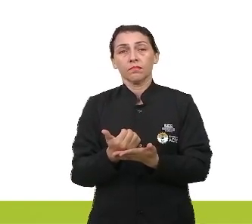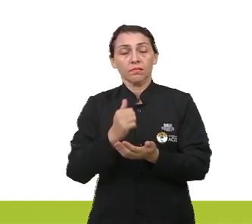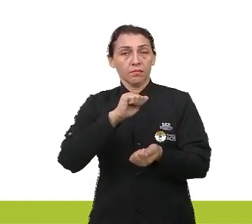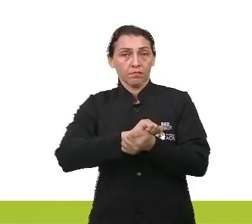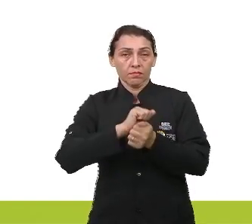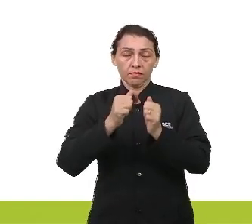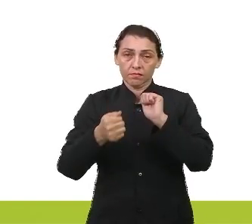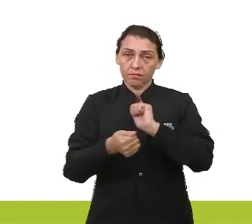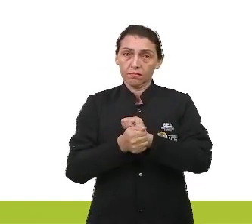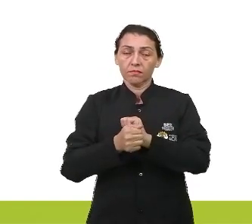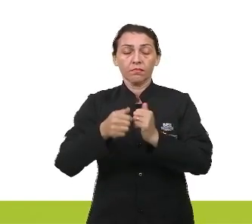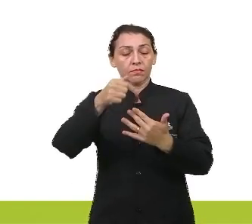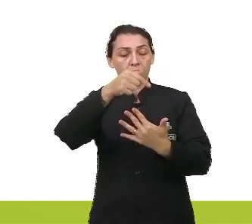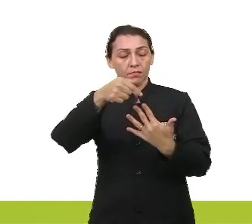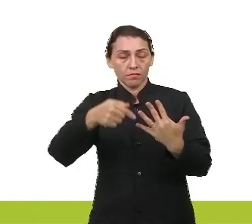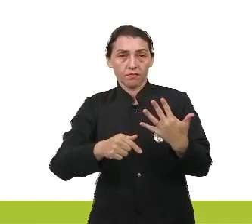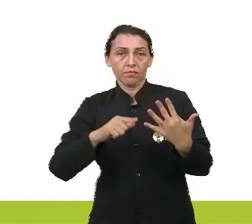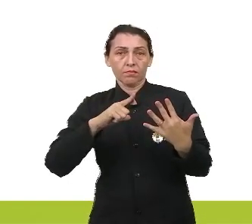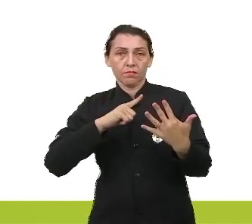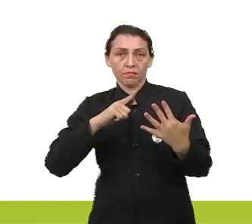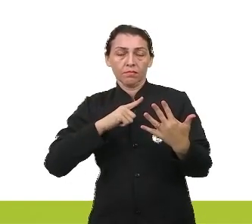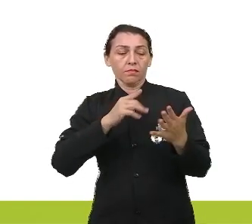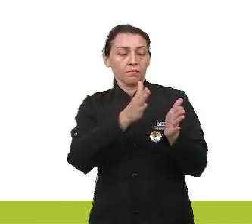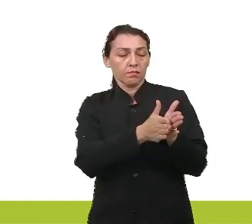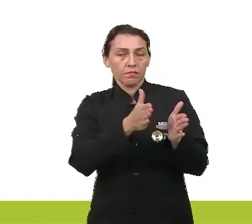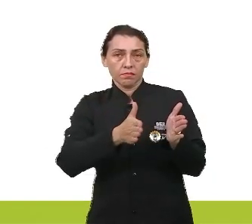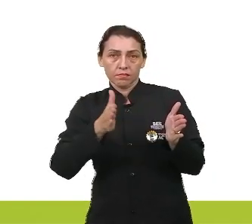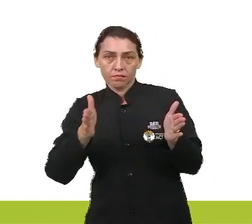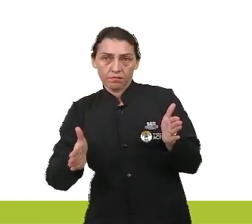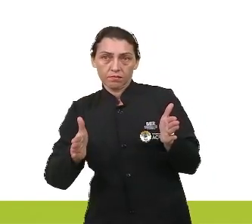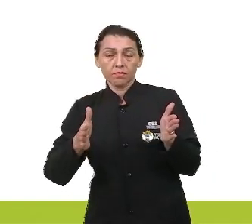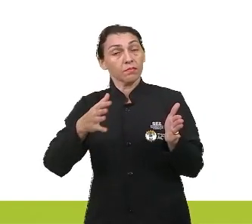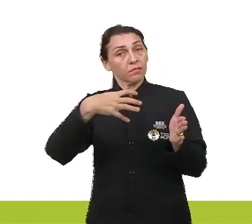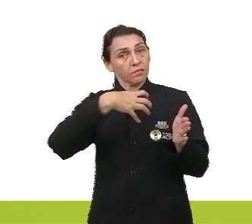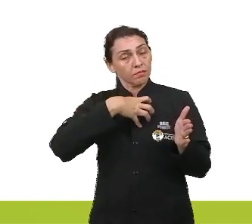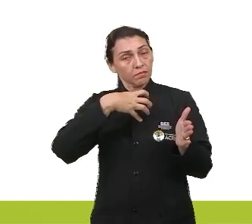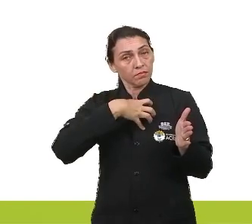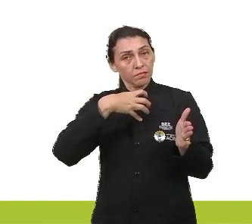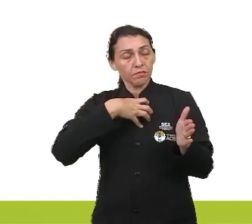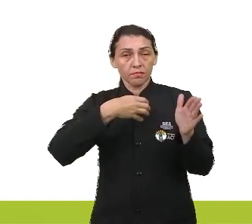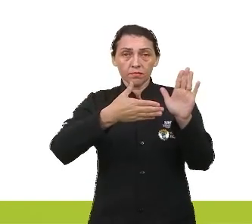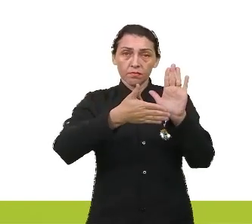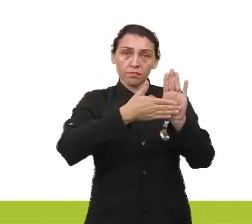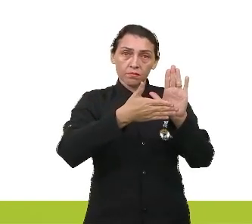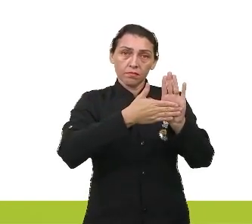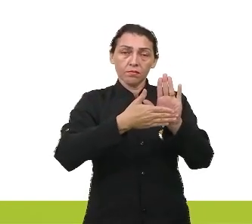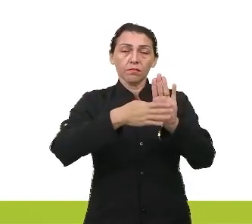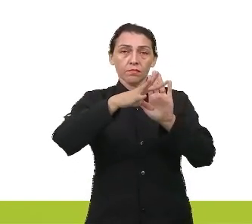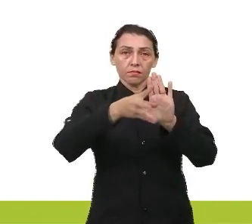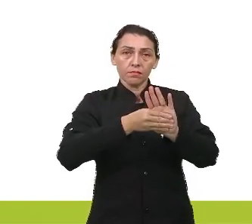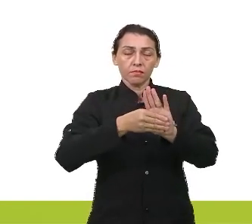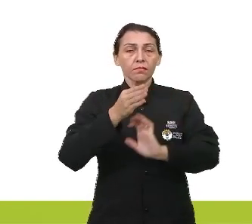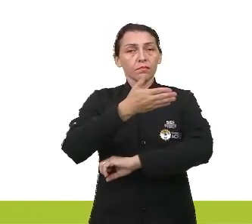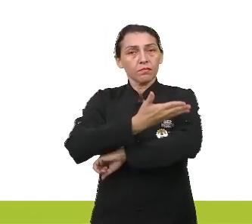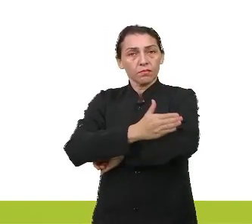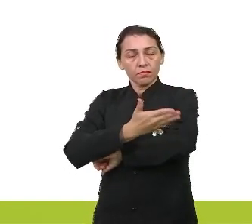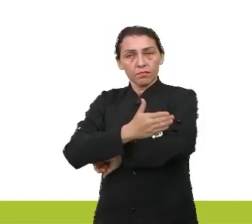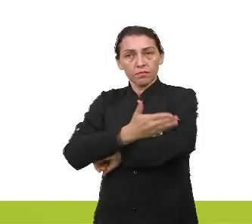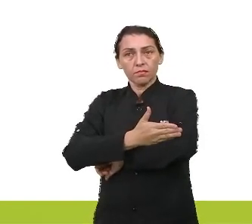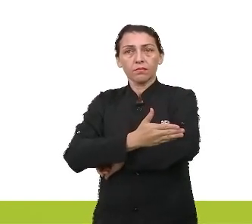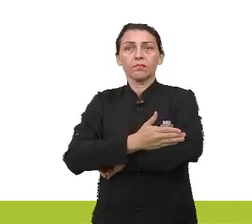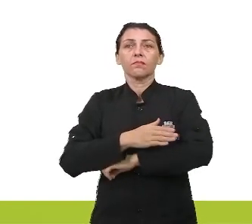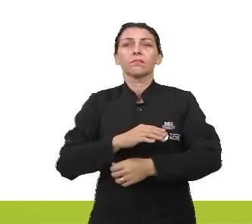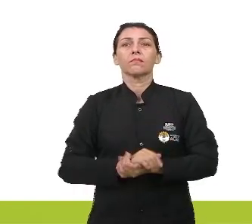aos demais elementos exigidos nessa etapa. O modo como a proposta será colocada em prática e os